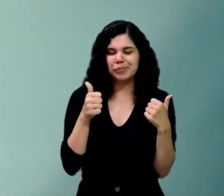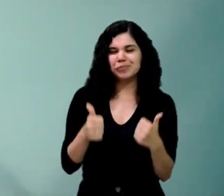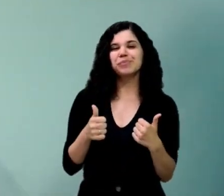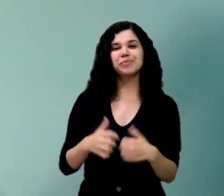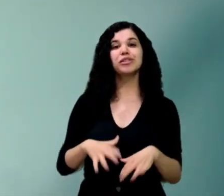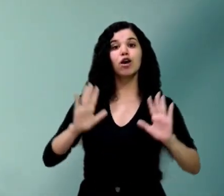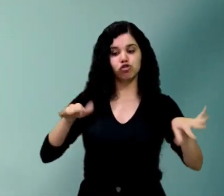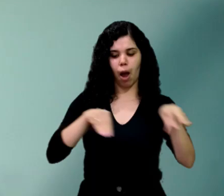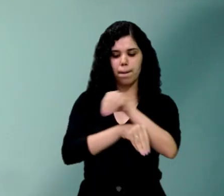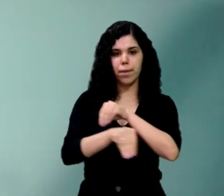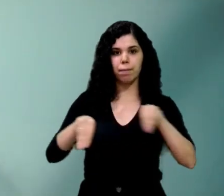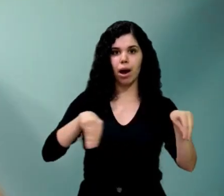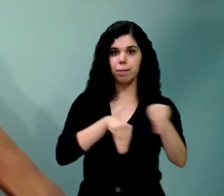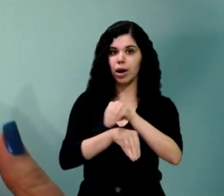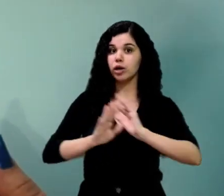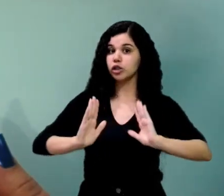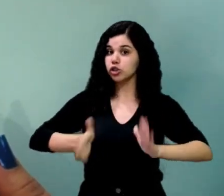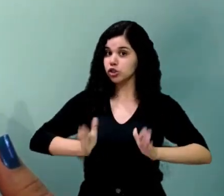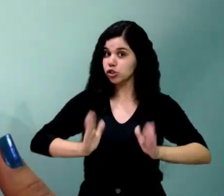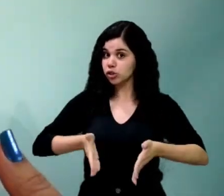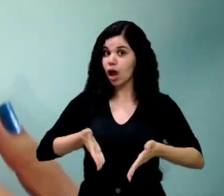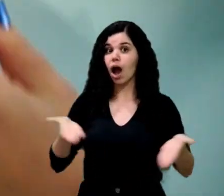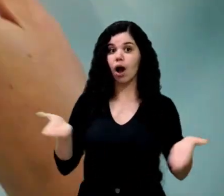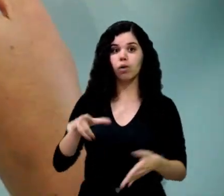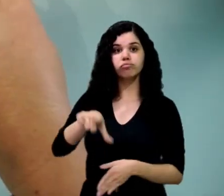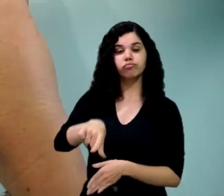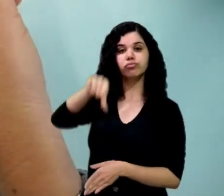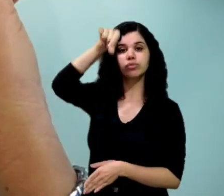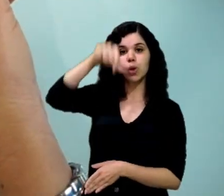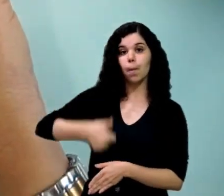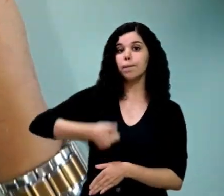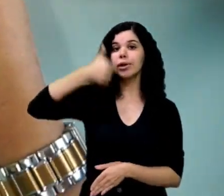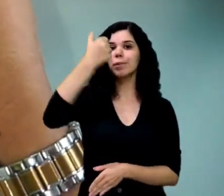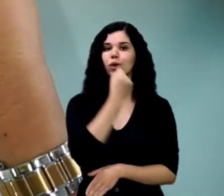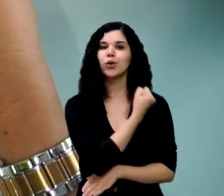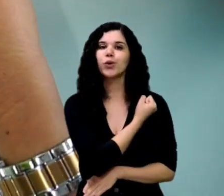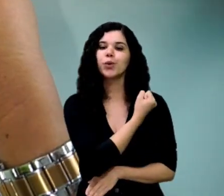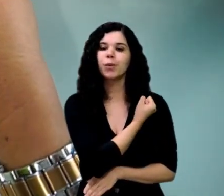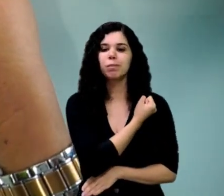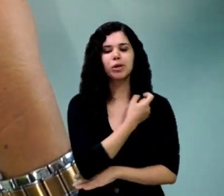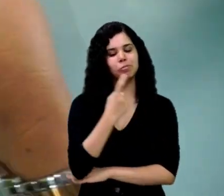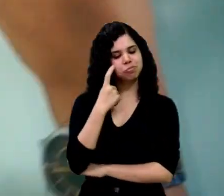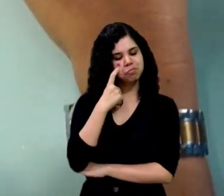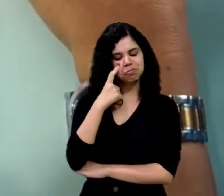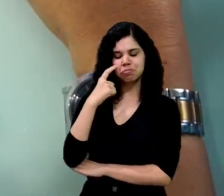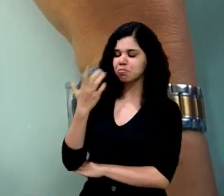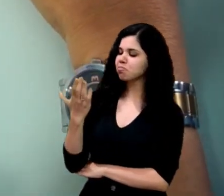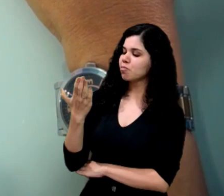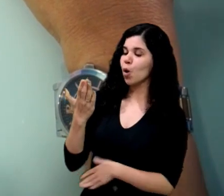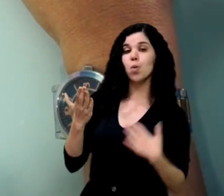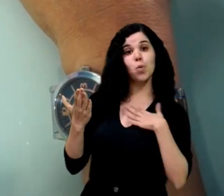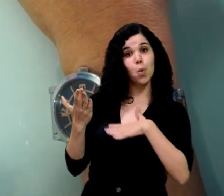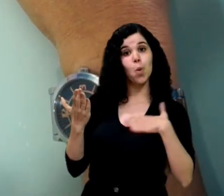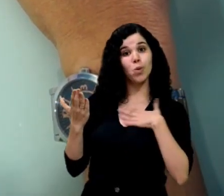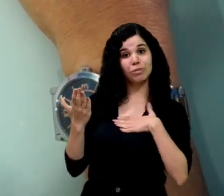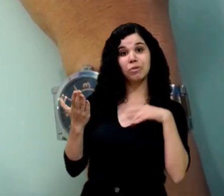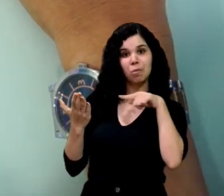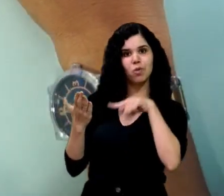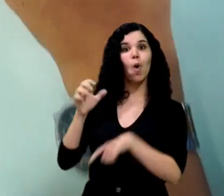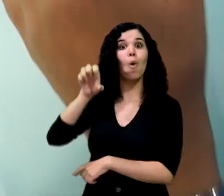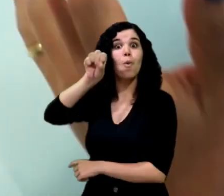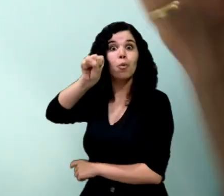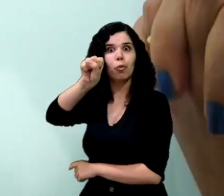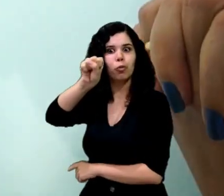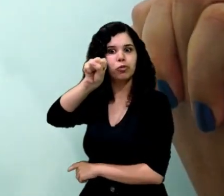já embaralhei aqui. Vou pegar aqui o primeiro algarismo. Olha, já gostei. Peguei o número 8. Pois